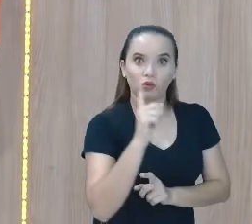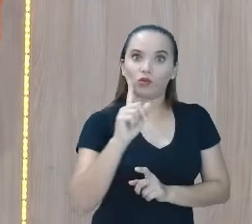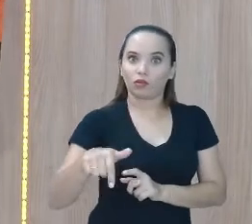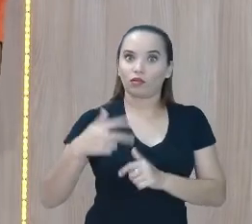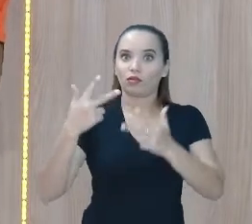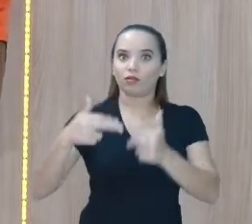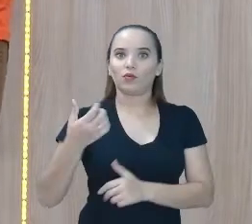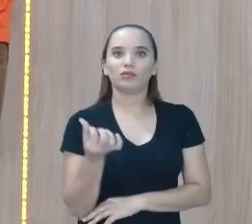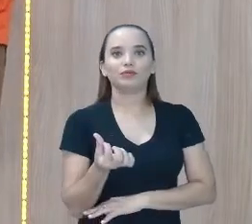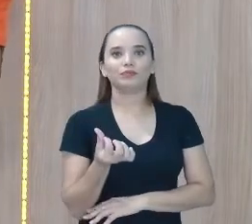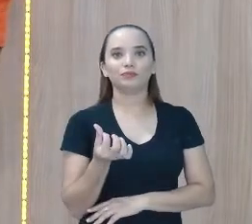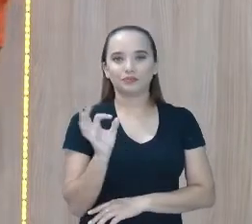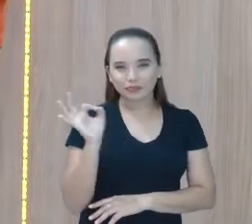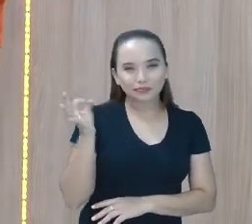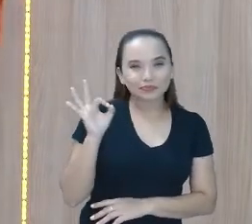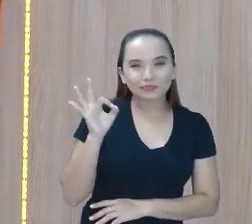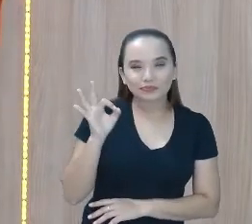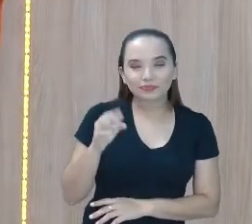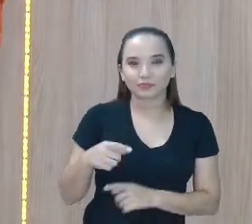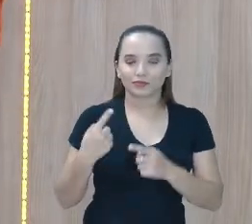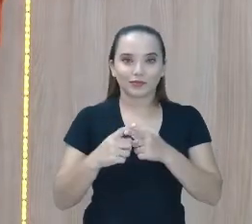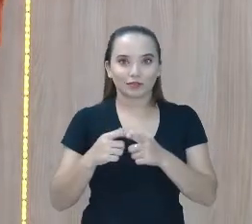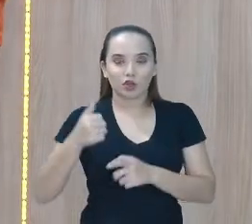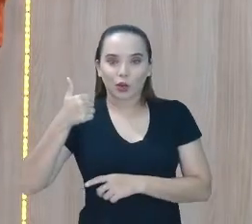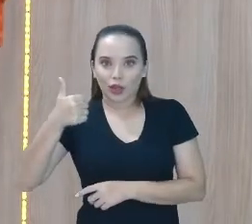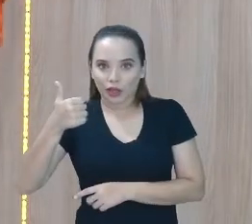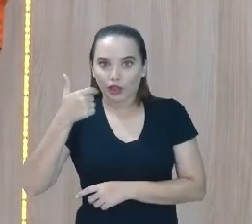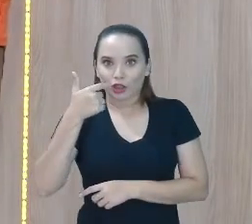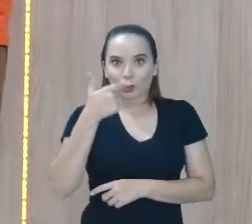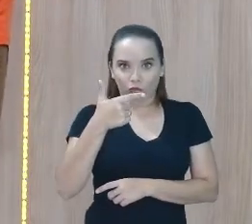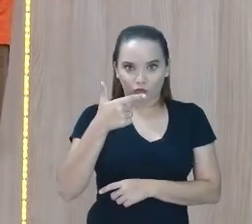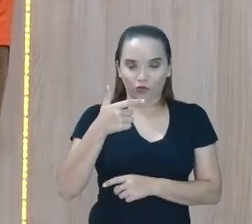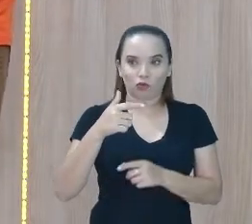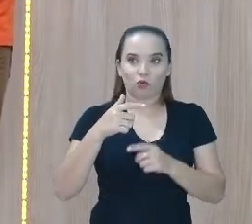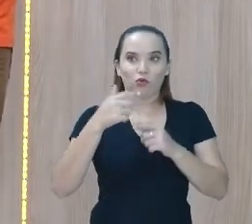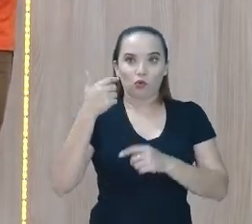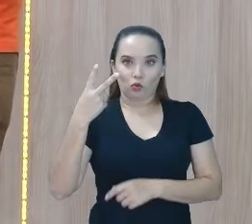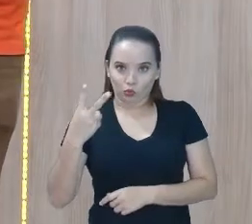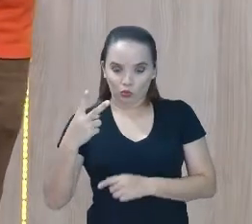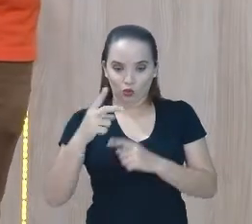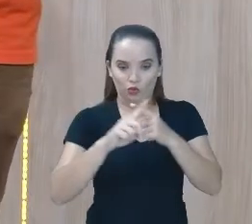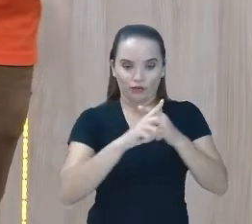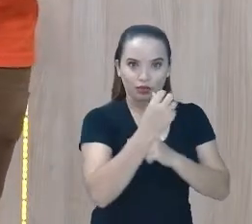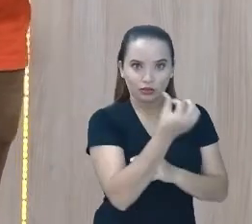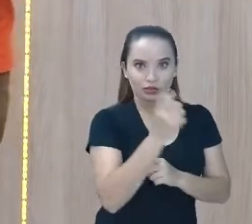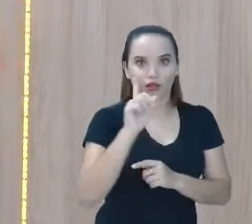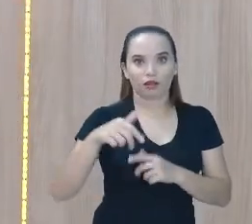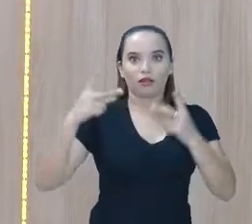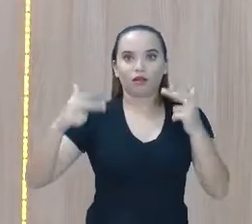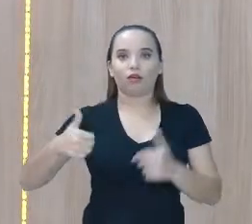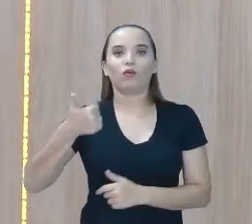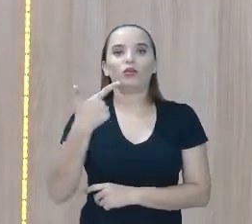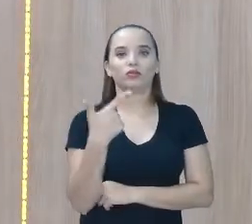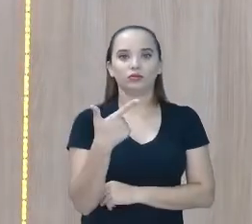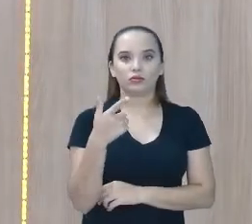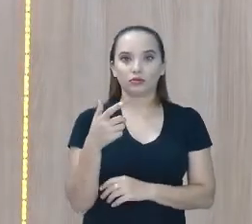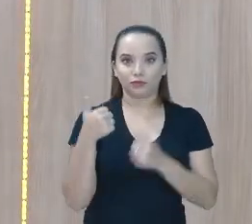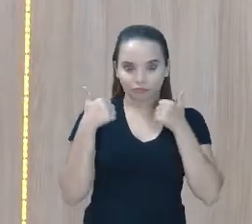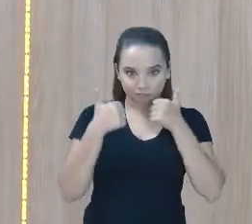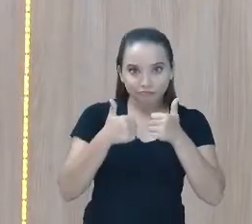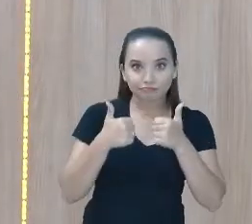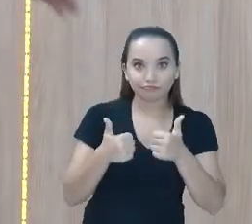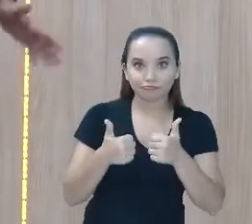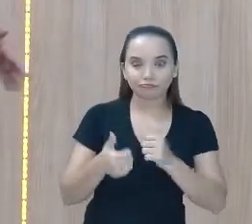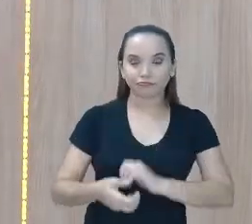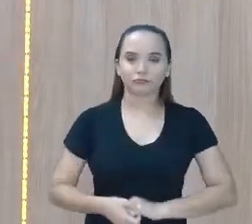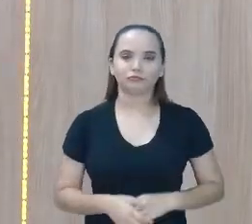6, certo? Porque 2 vezes 6, ele vai dar igual a 12. Tranquilo? Como é que